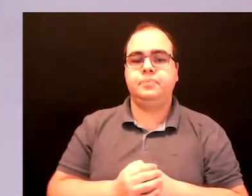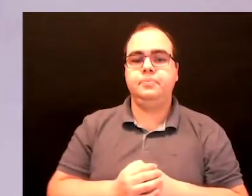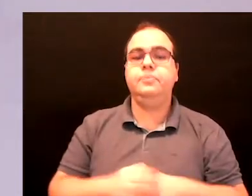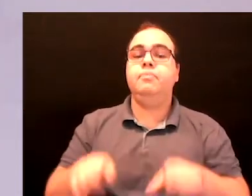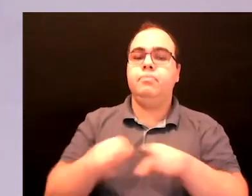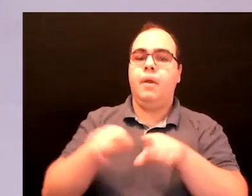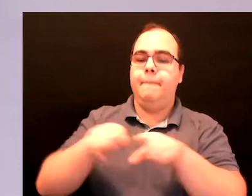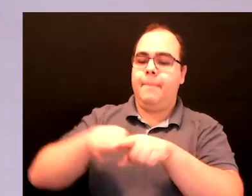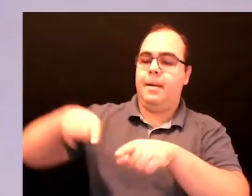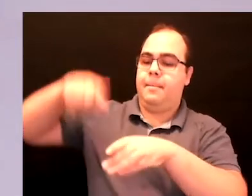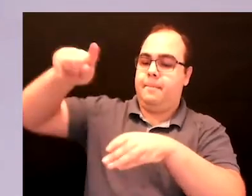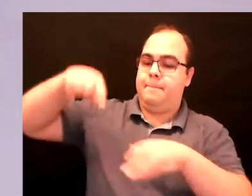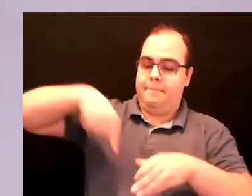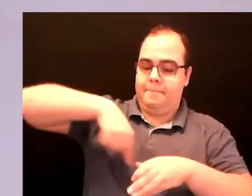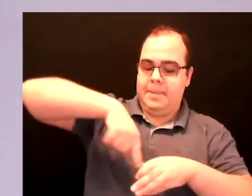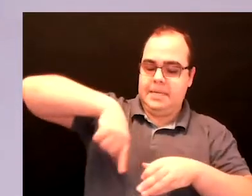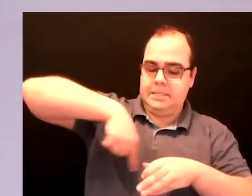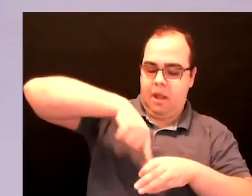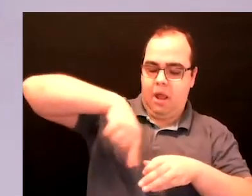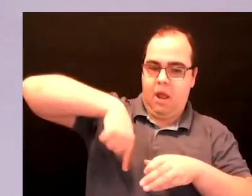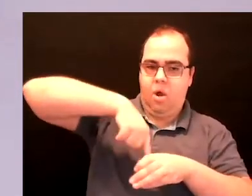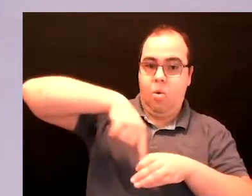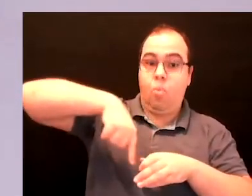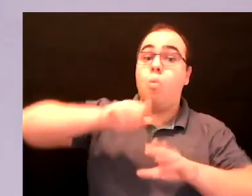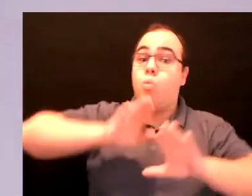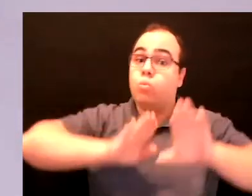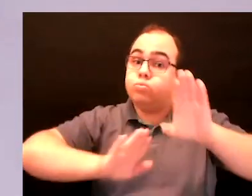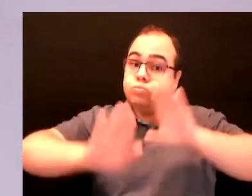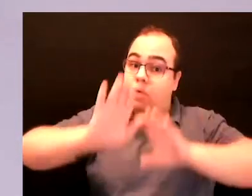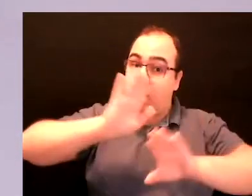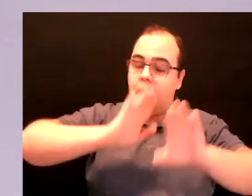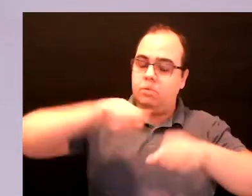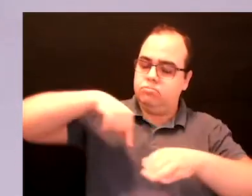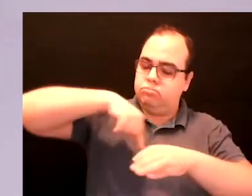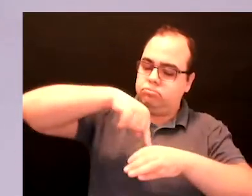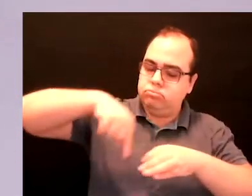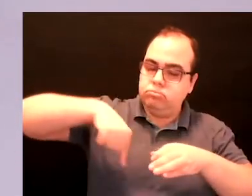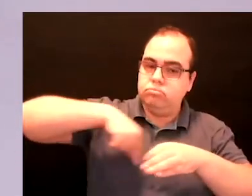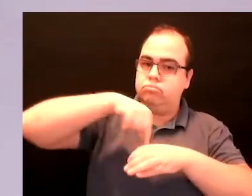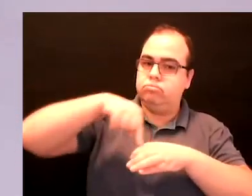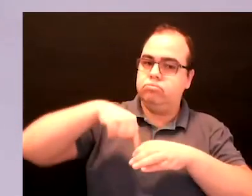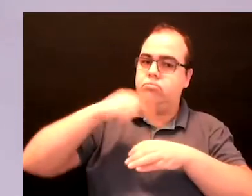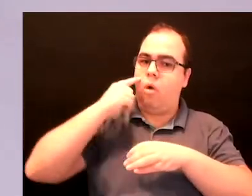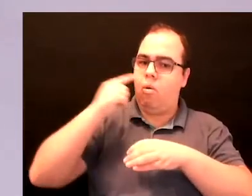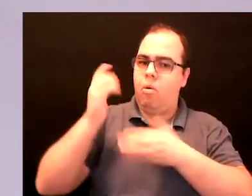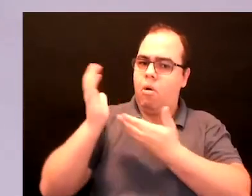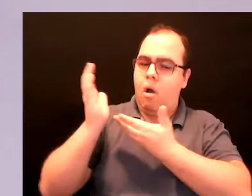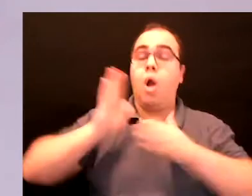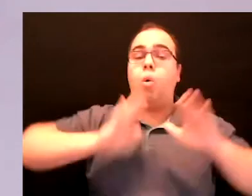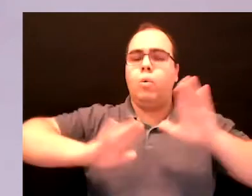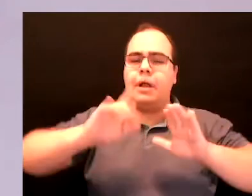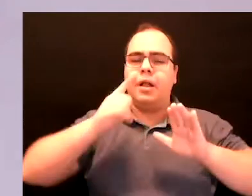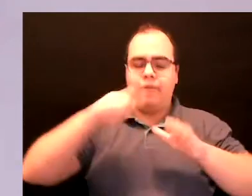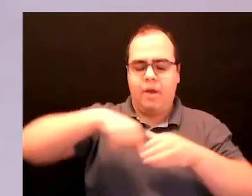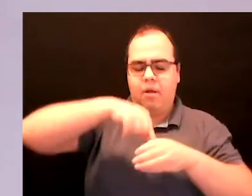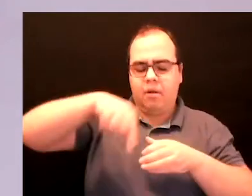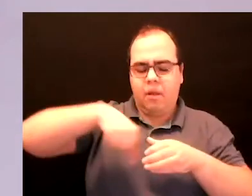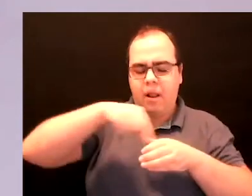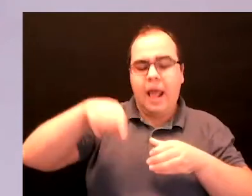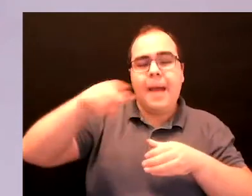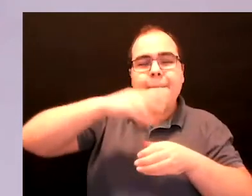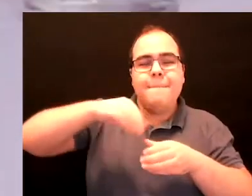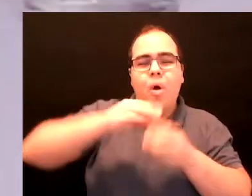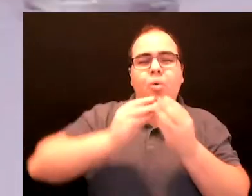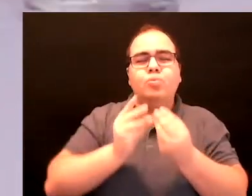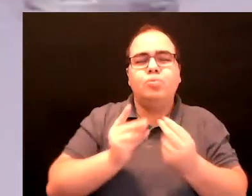Pegar o nosso pincel e vou mexer com cuidado para dissolver todo esse açafrão da terra em pó.